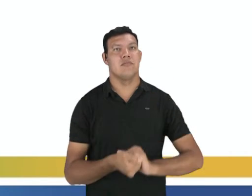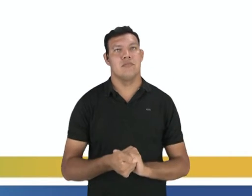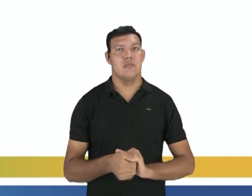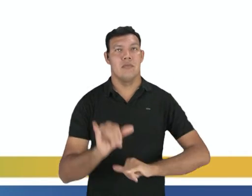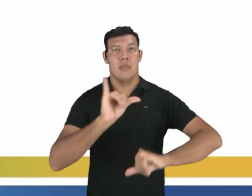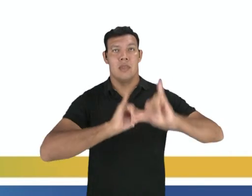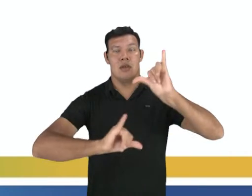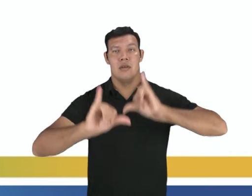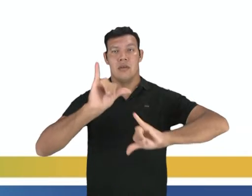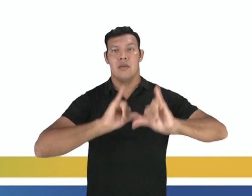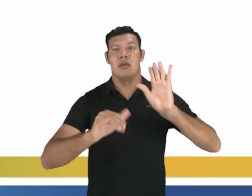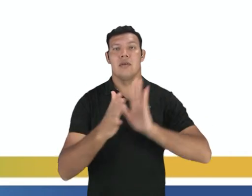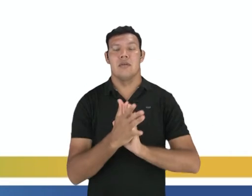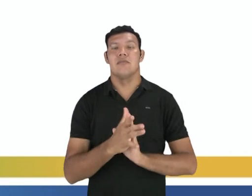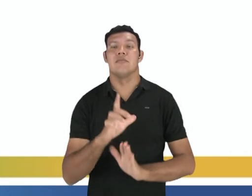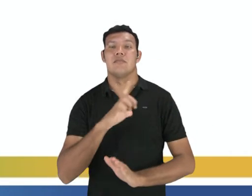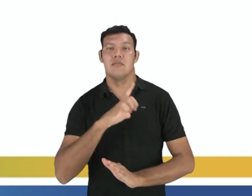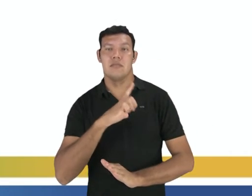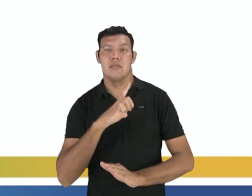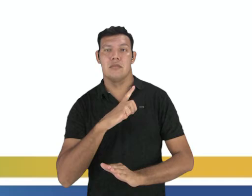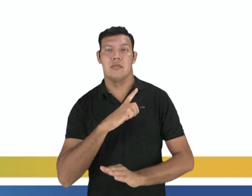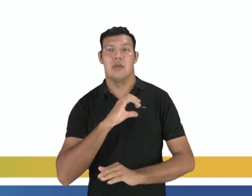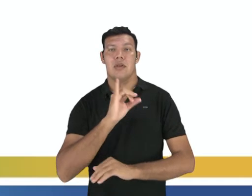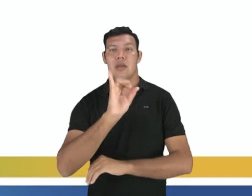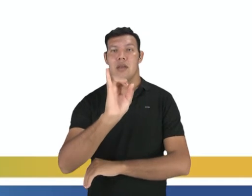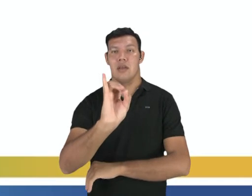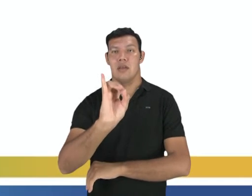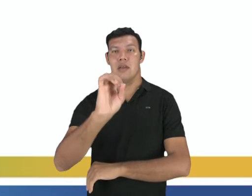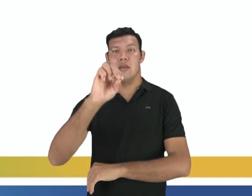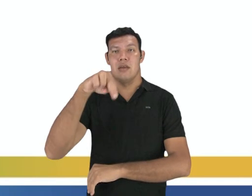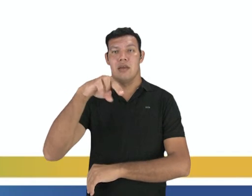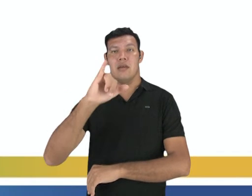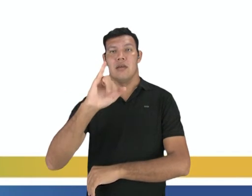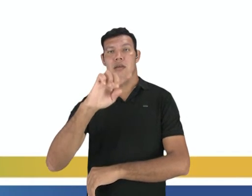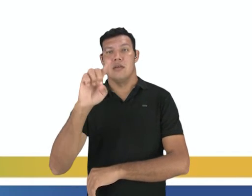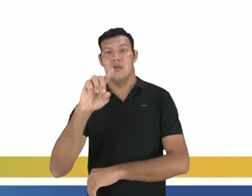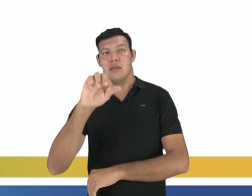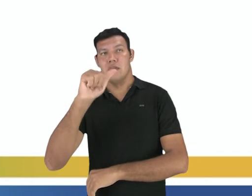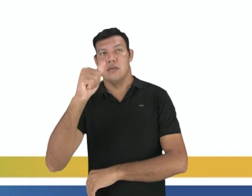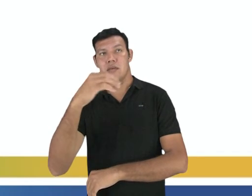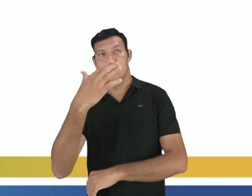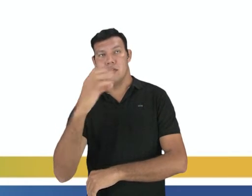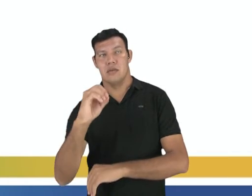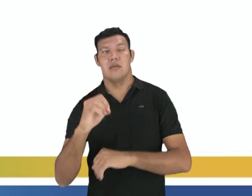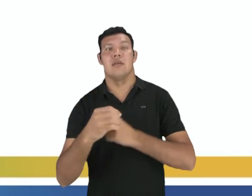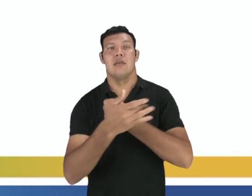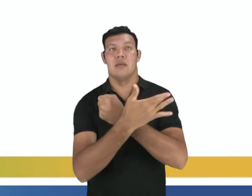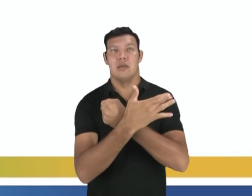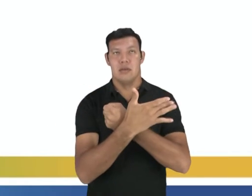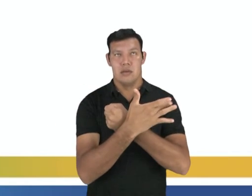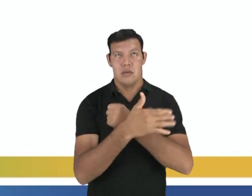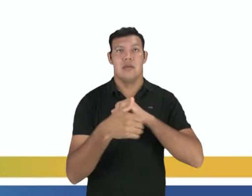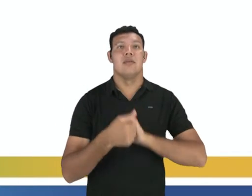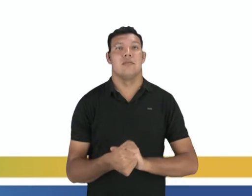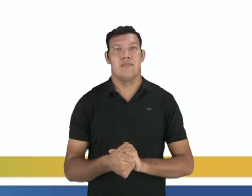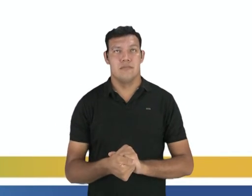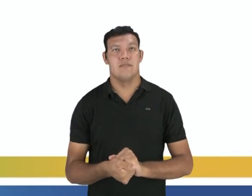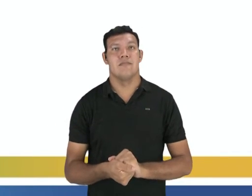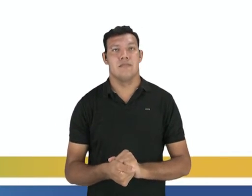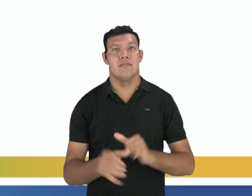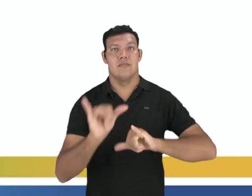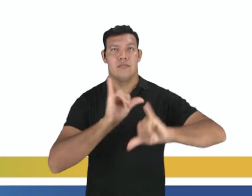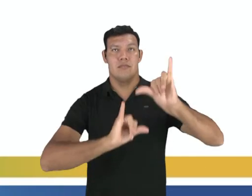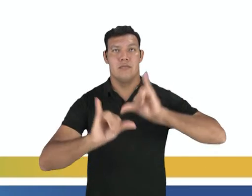Compostos que sofrem ionização. Então, os ácidos, segundo Arrhenius, é toda substância que,